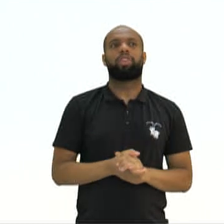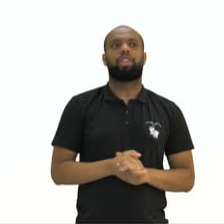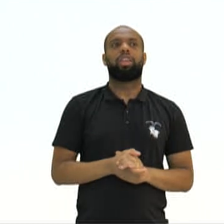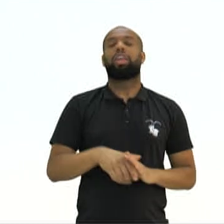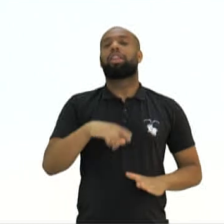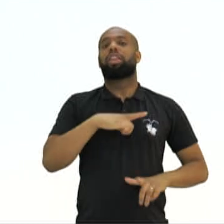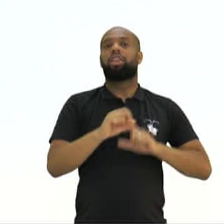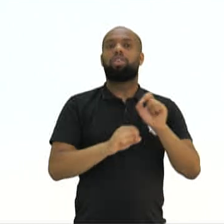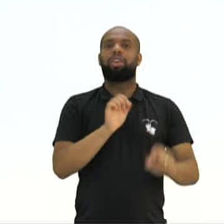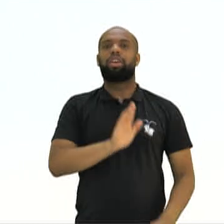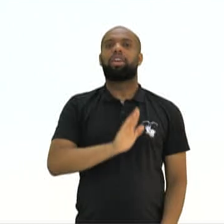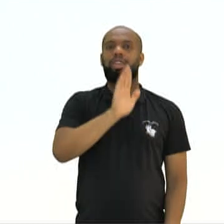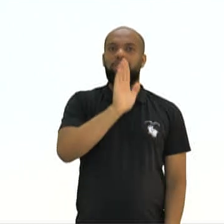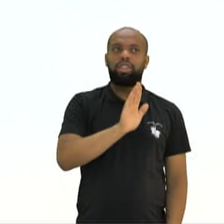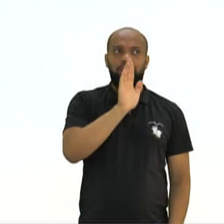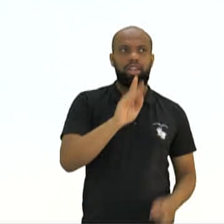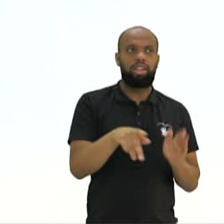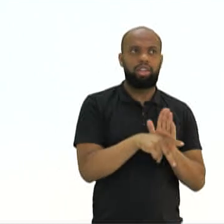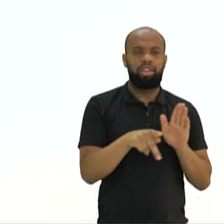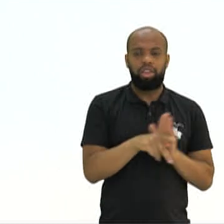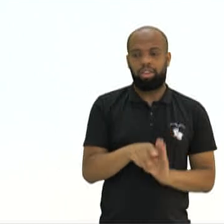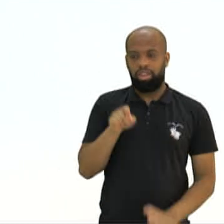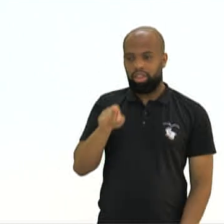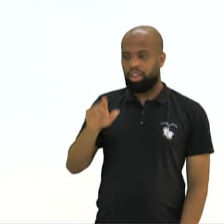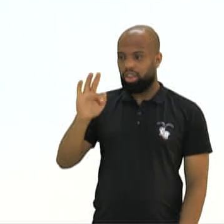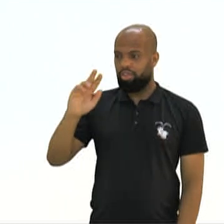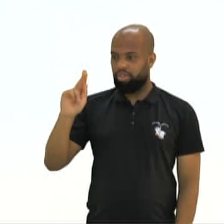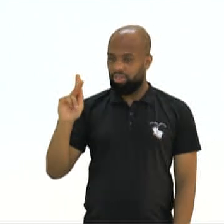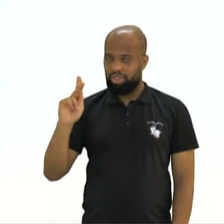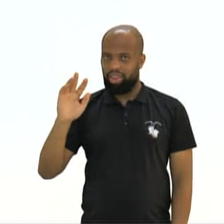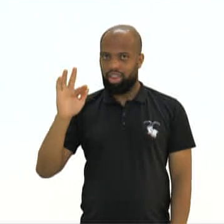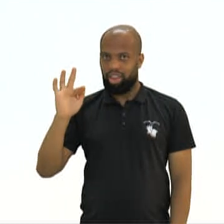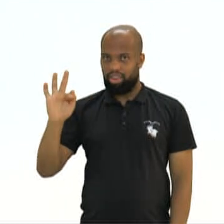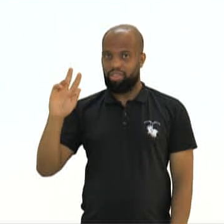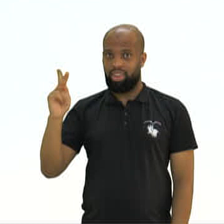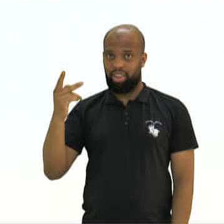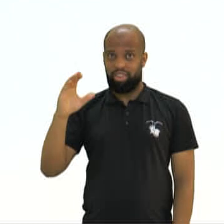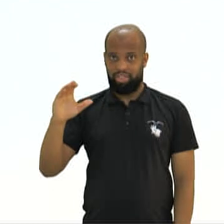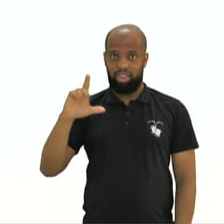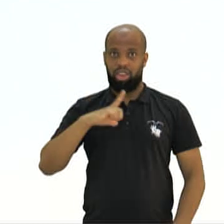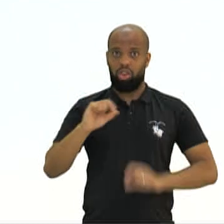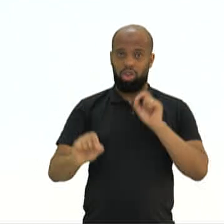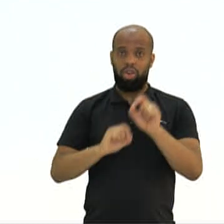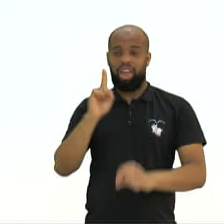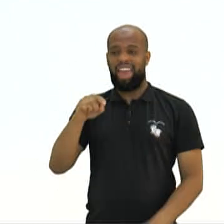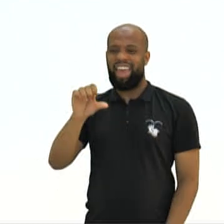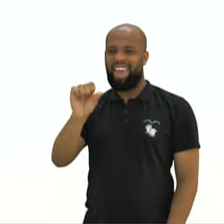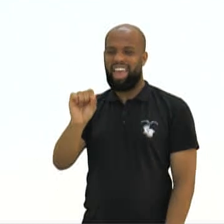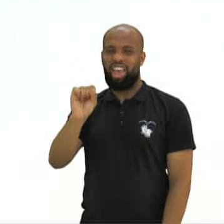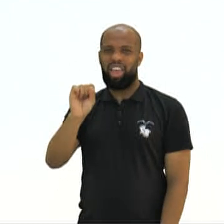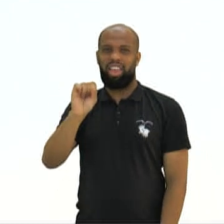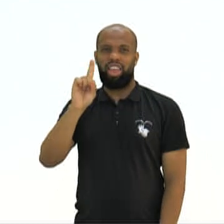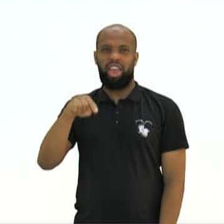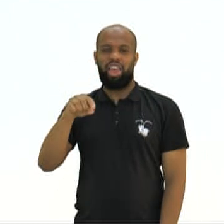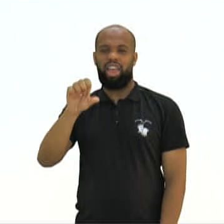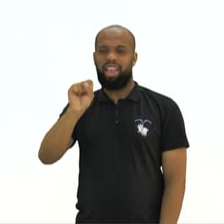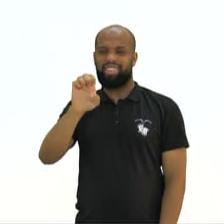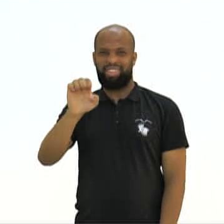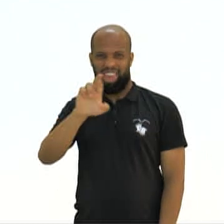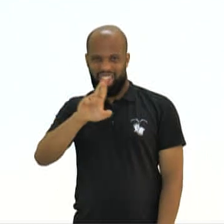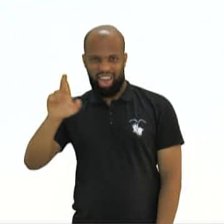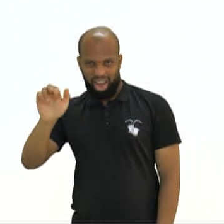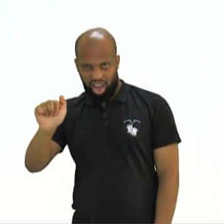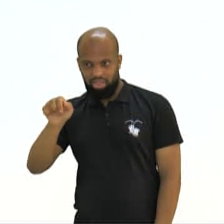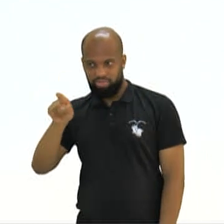do então presidente Fernando Henrique Cardoso, o José Serra, e vai novamente ter essa bipolaridade, de um lado o Lula,